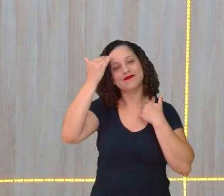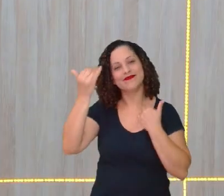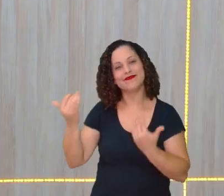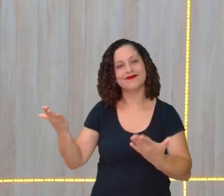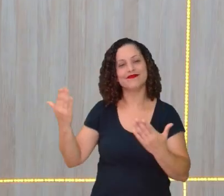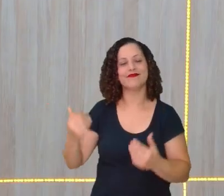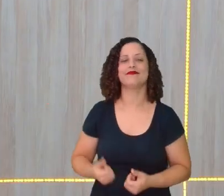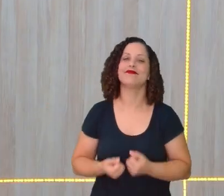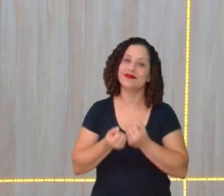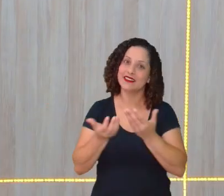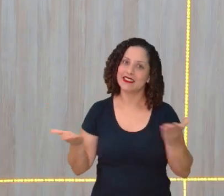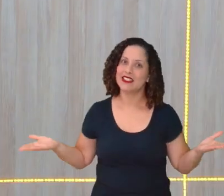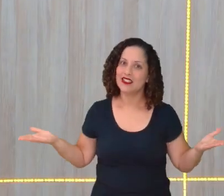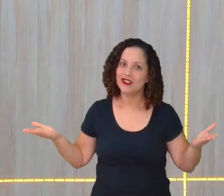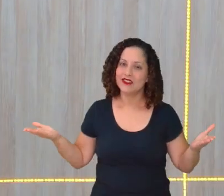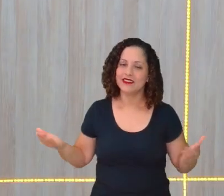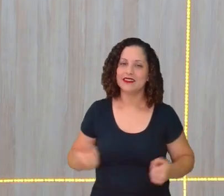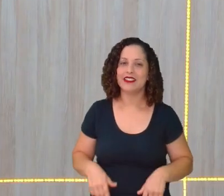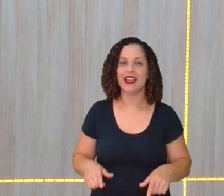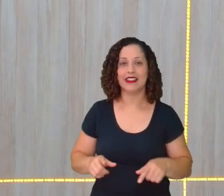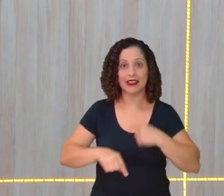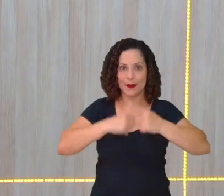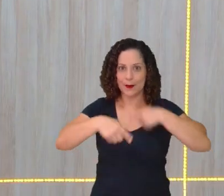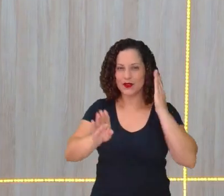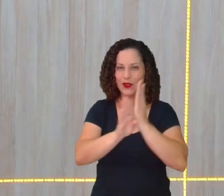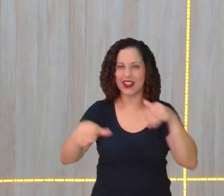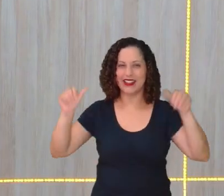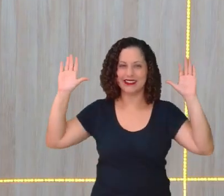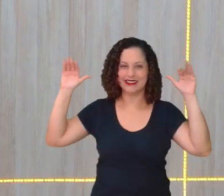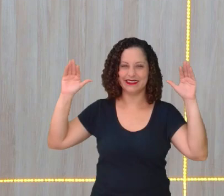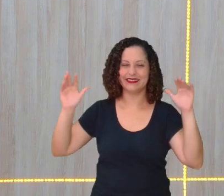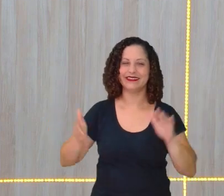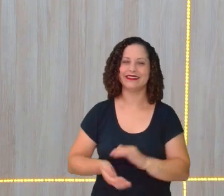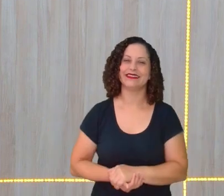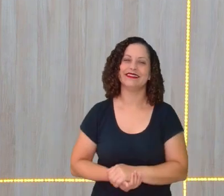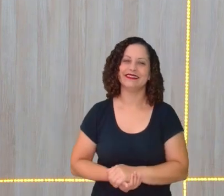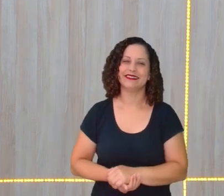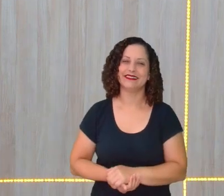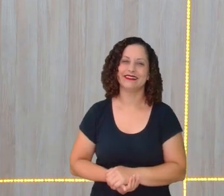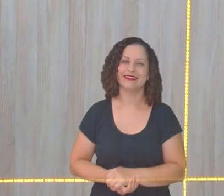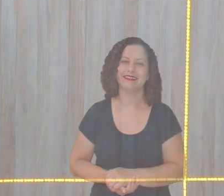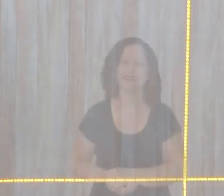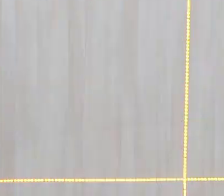muito obrigada. E, gente, see you soon. Vejo vocês em breve. Até a próxima. Bye.